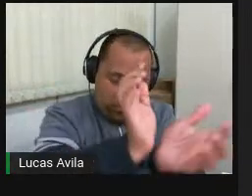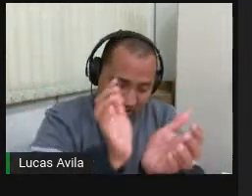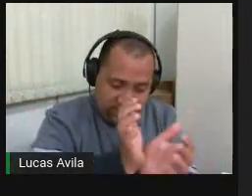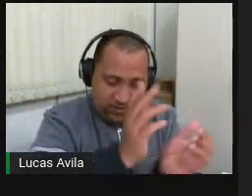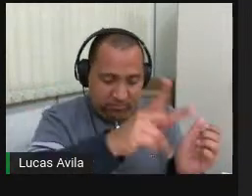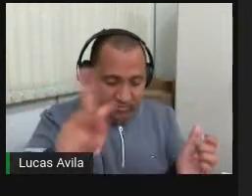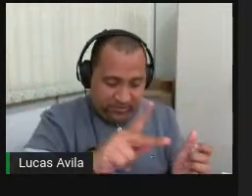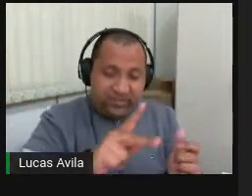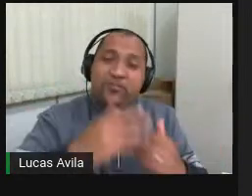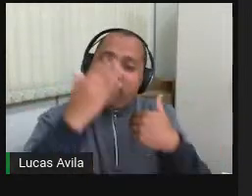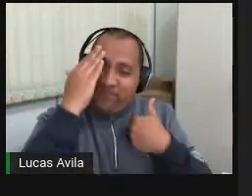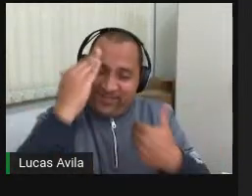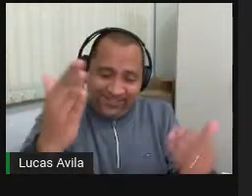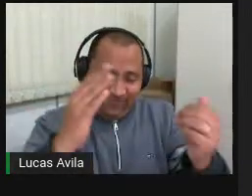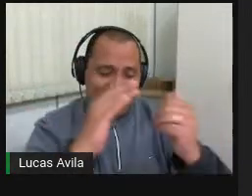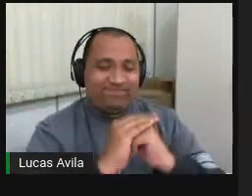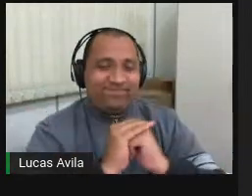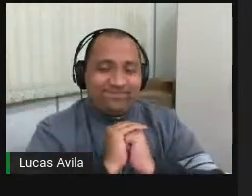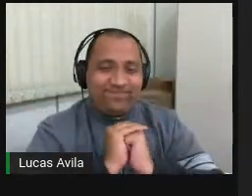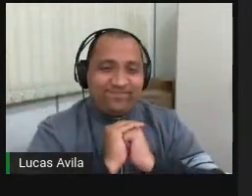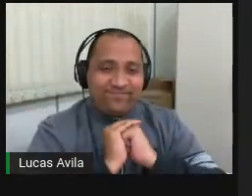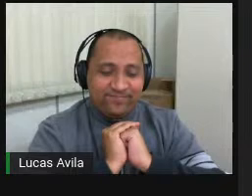obrigada.